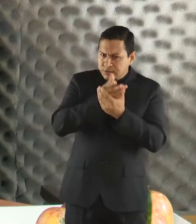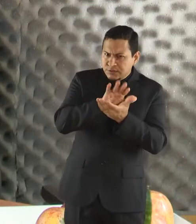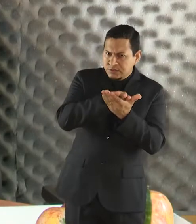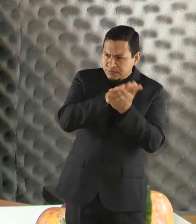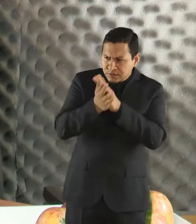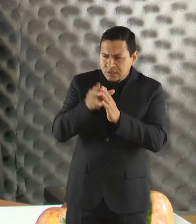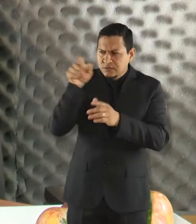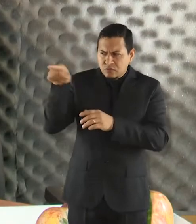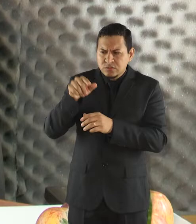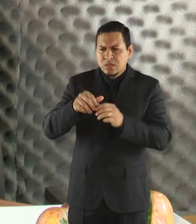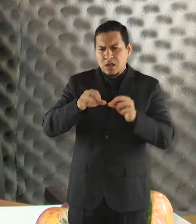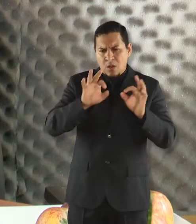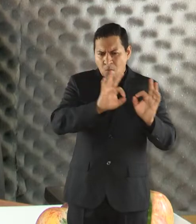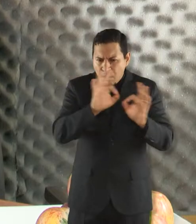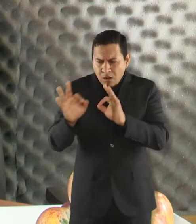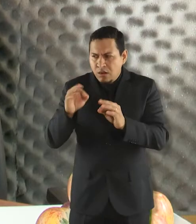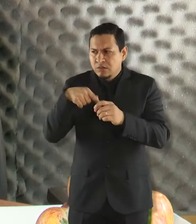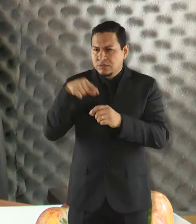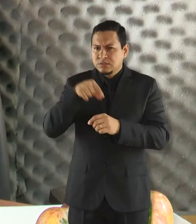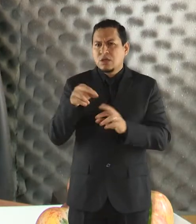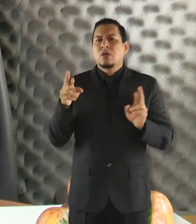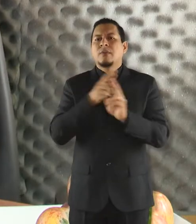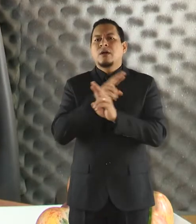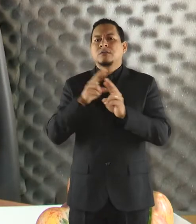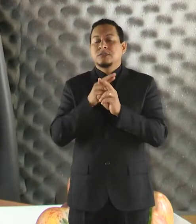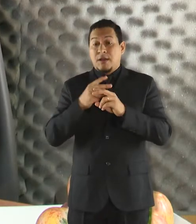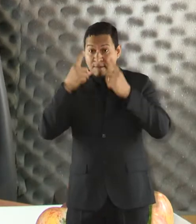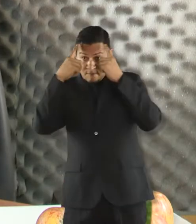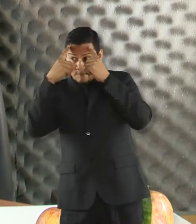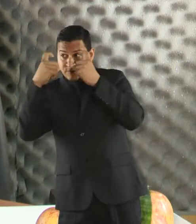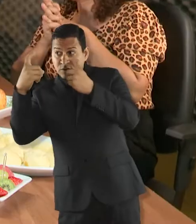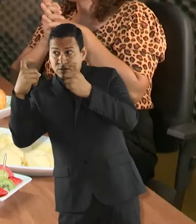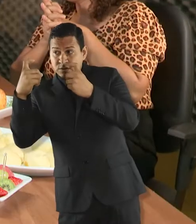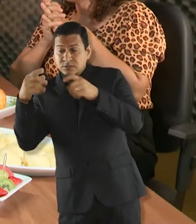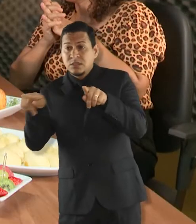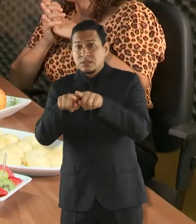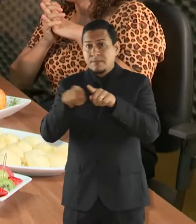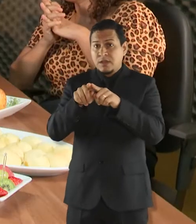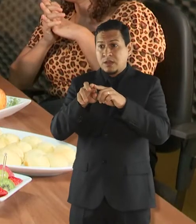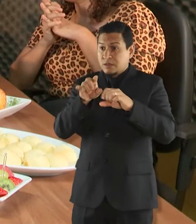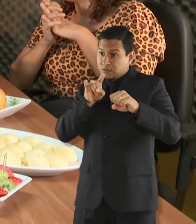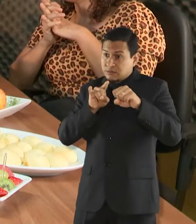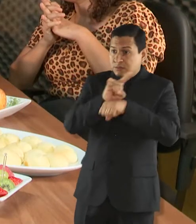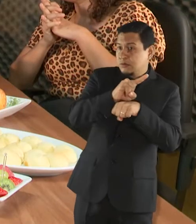acompanha há muitos anos, né? Tem alguma relação entre violência e traição?